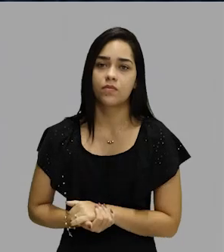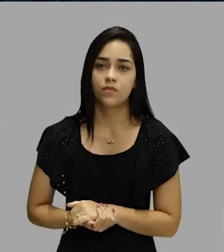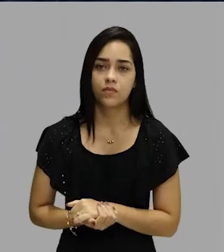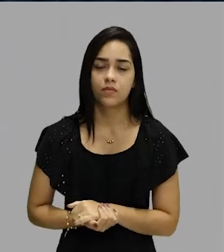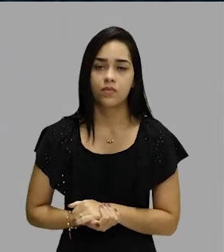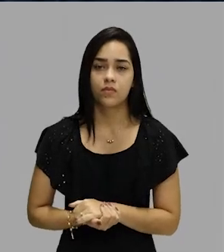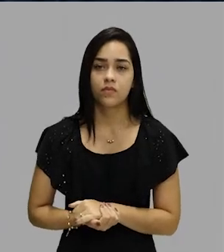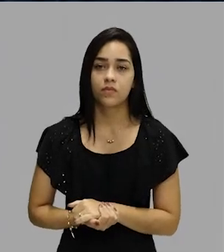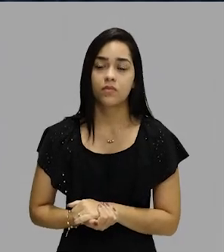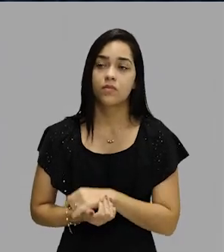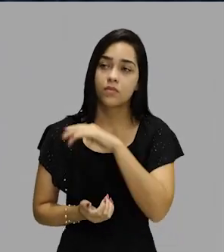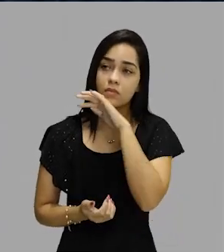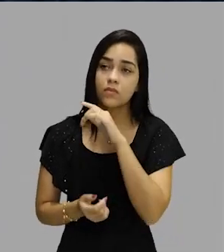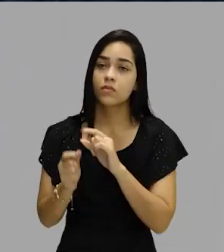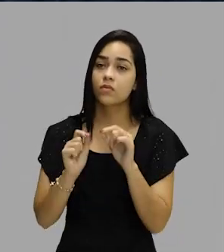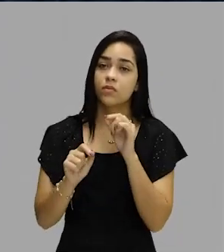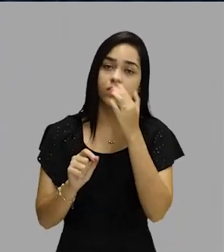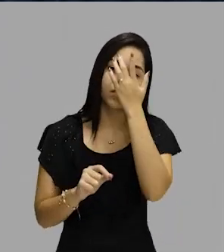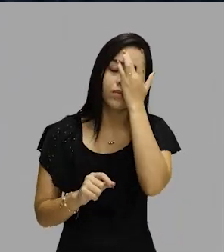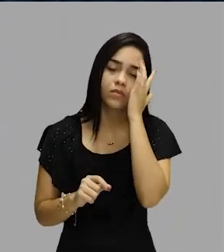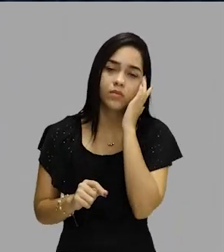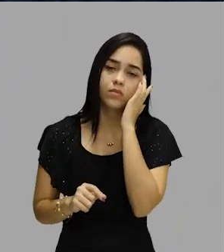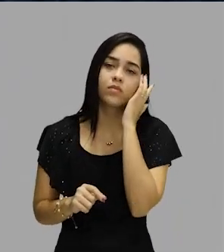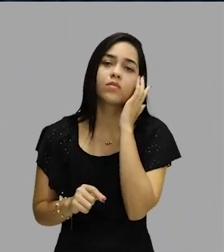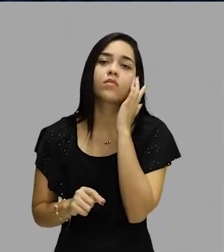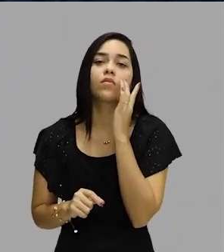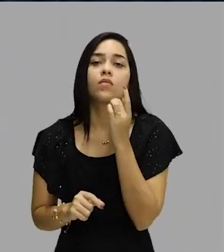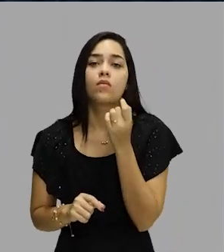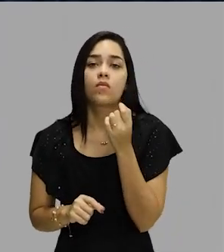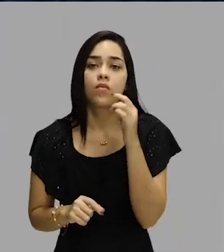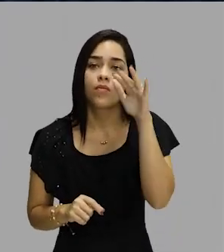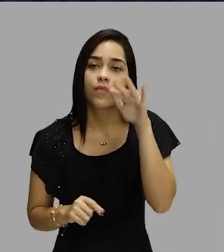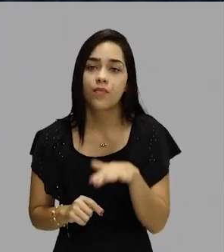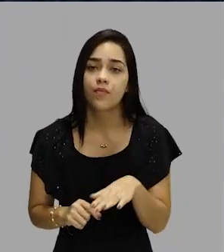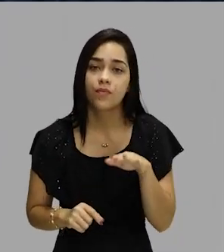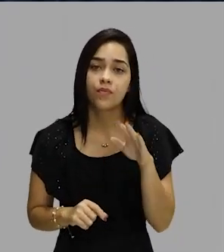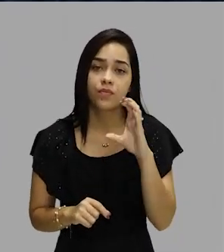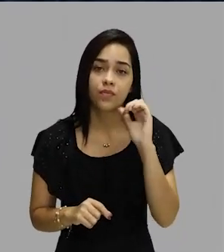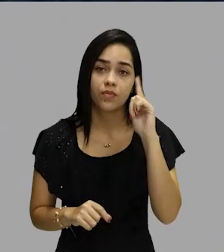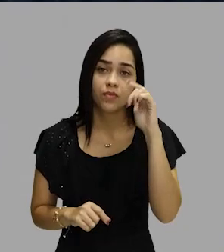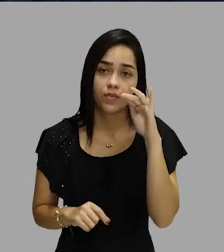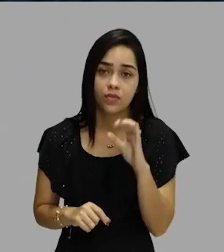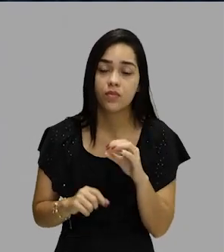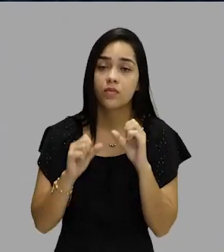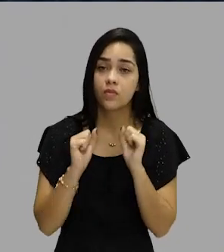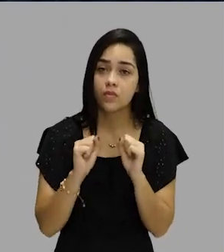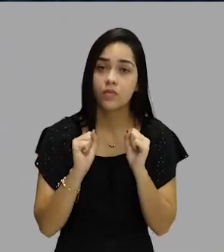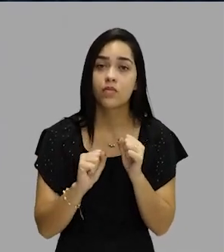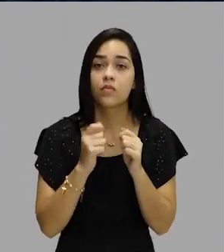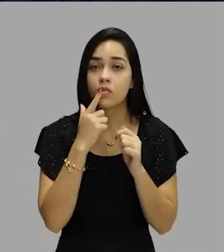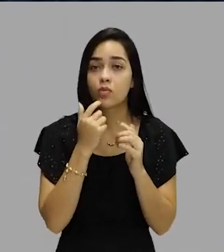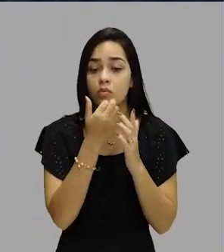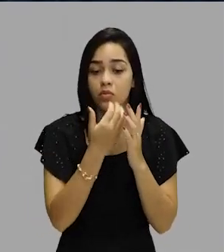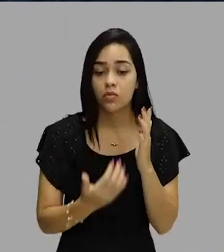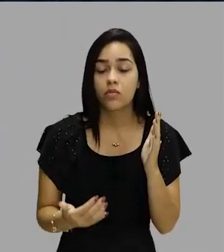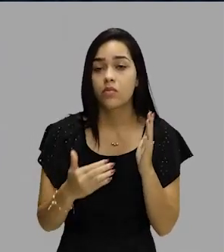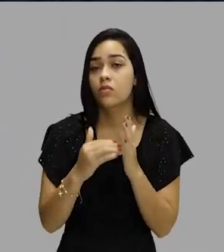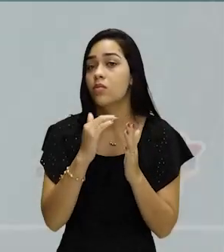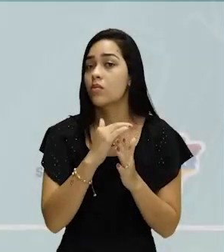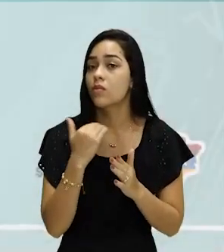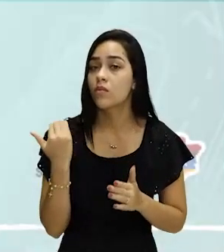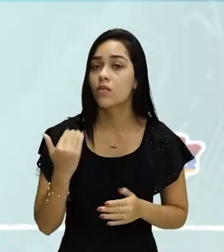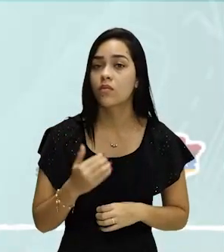Então, infelizmente, o indivíduo com baixa quantidade de cálcio no sangue, ele pode sangrar até morrer,